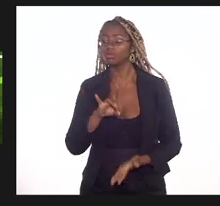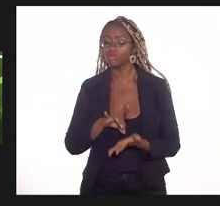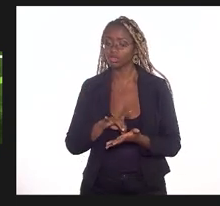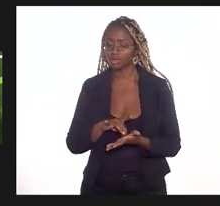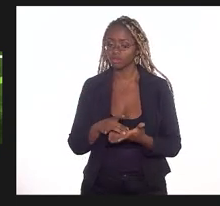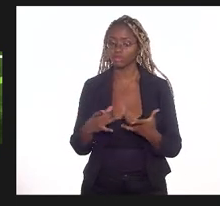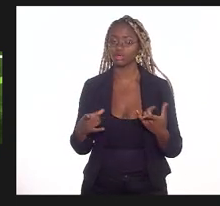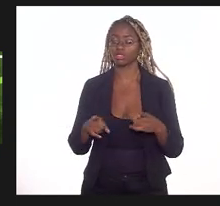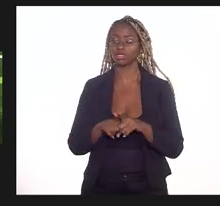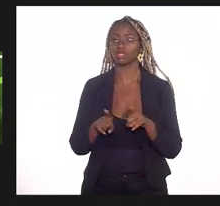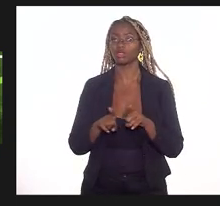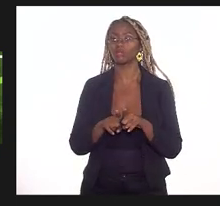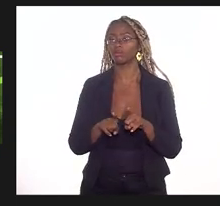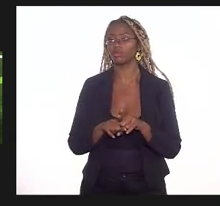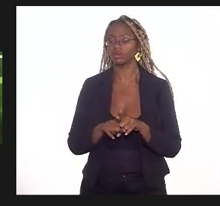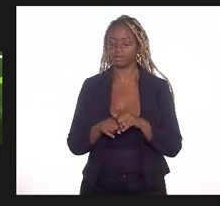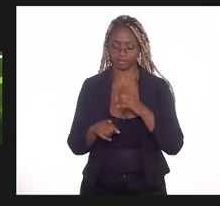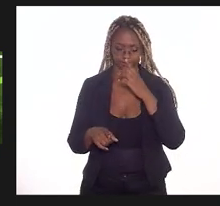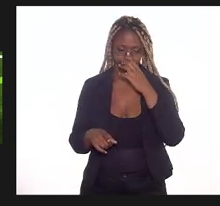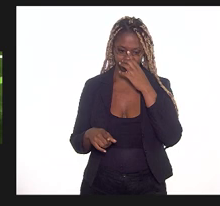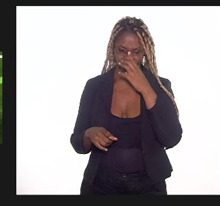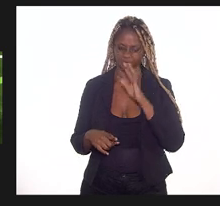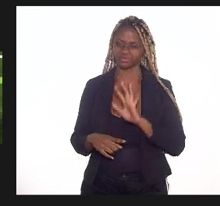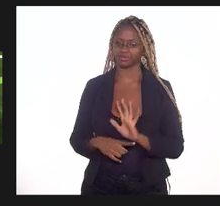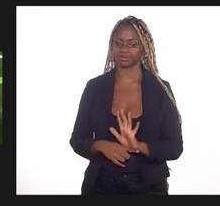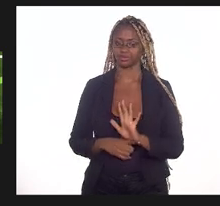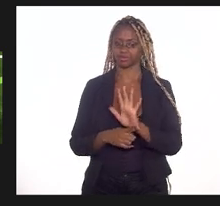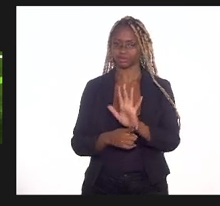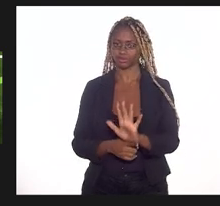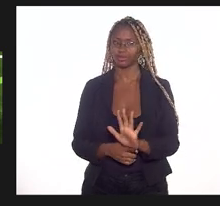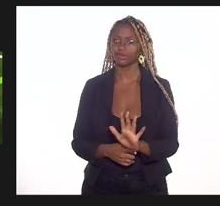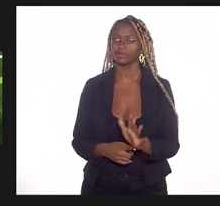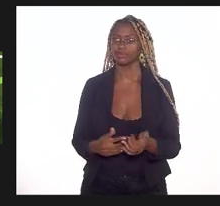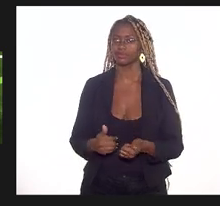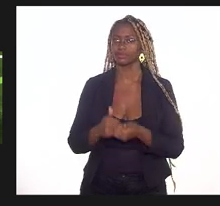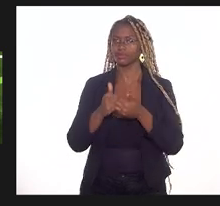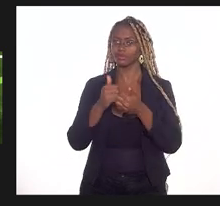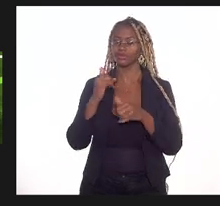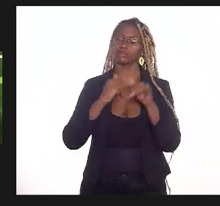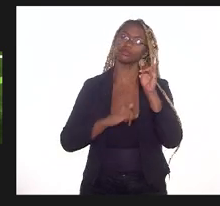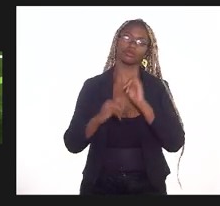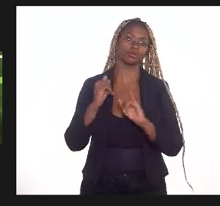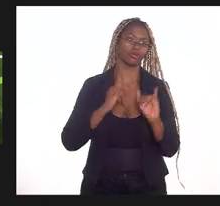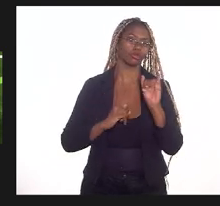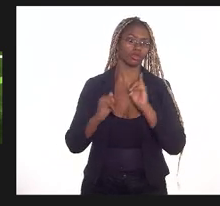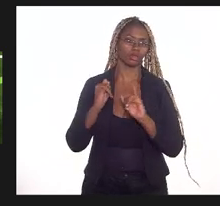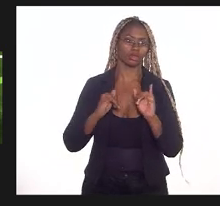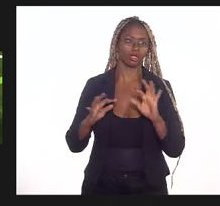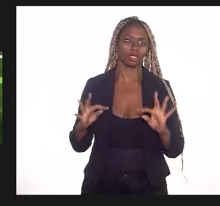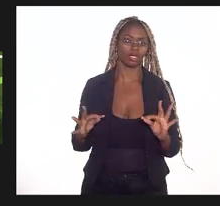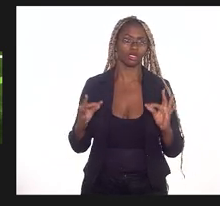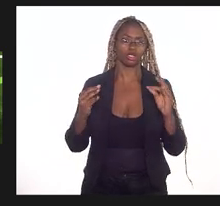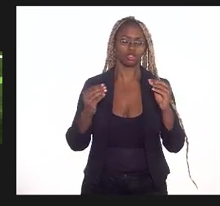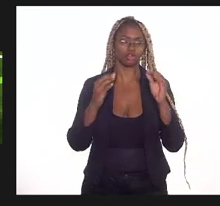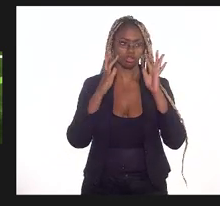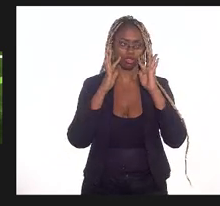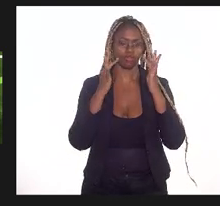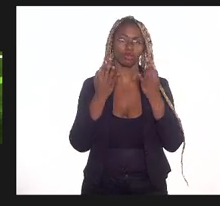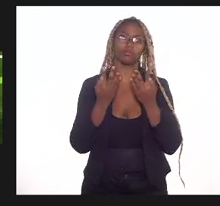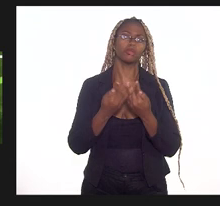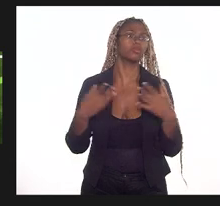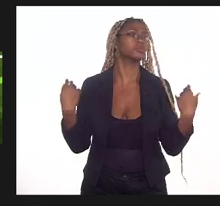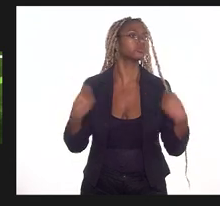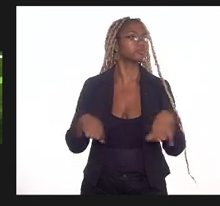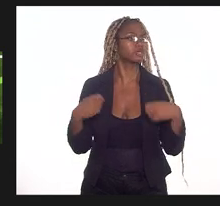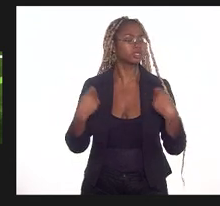inclusive, prestar assistência, informação, de alguma maneira, a todas essas famílias que